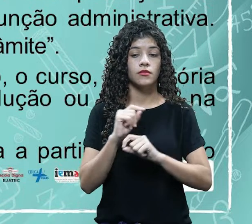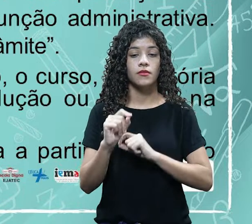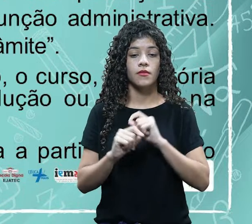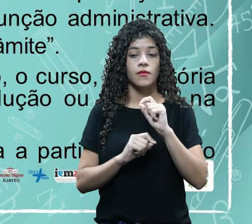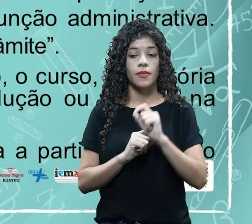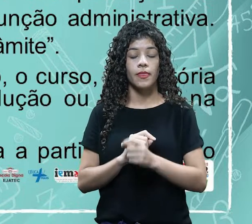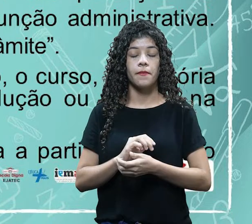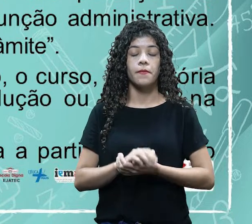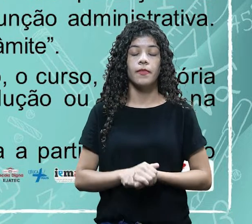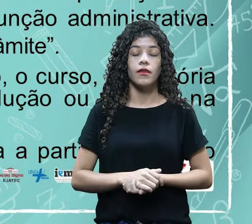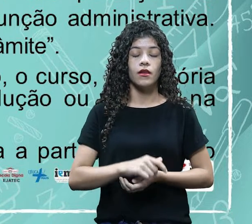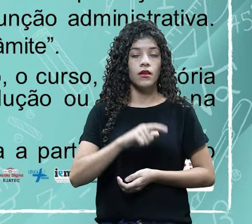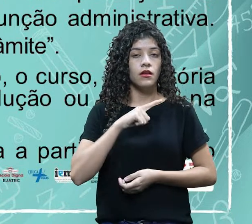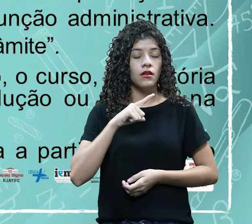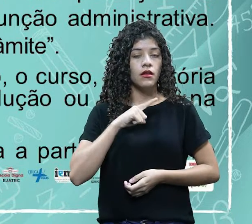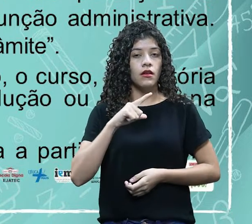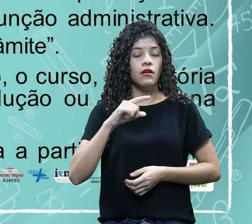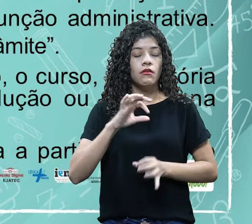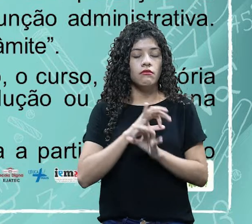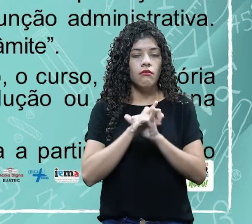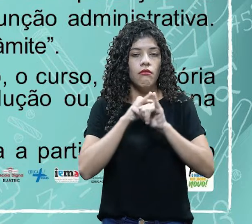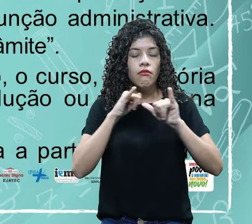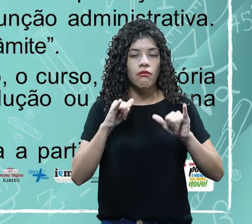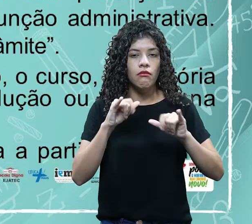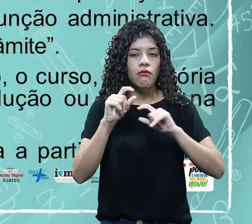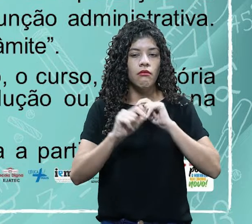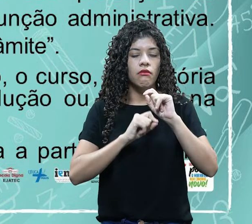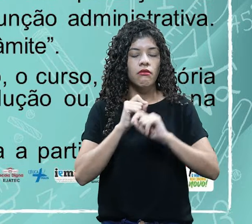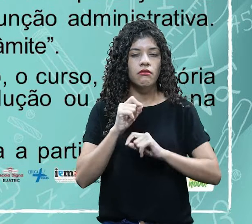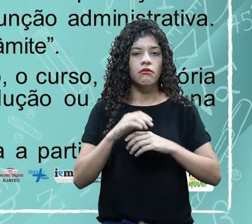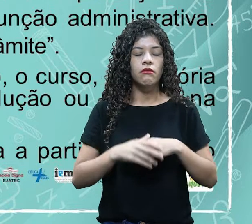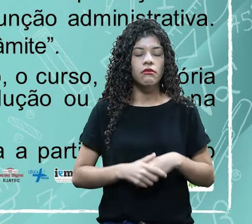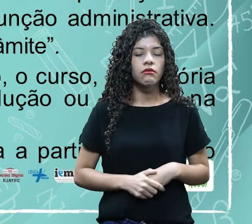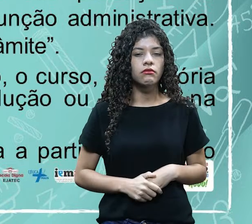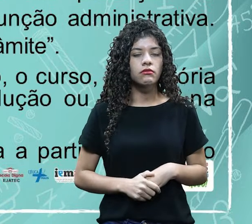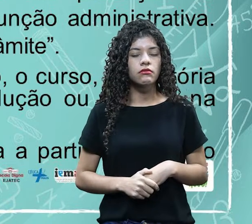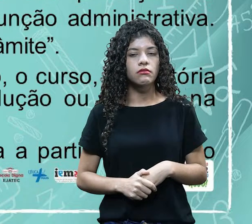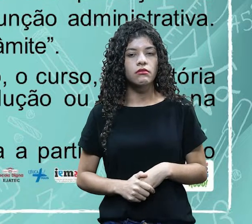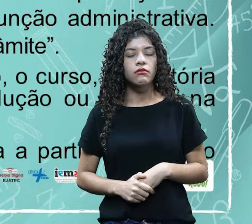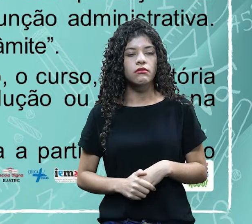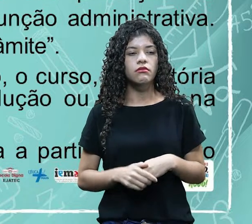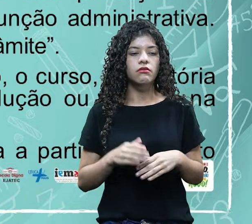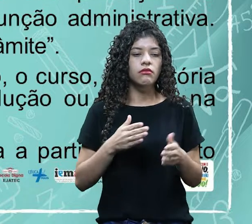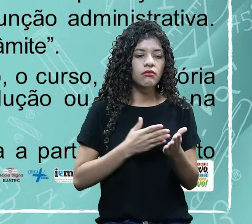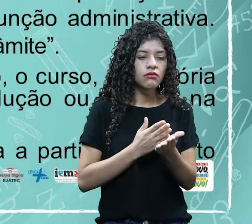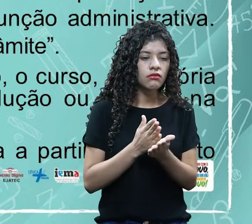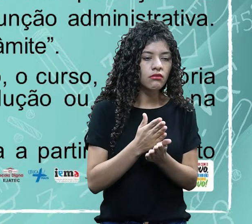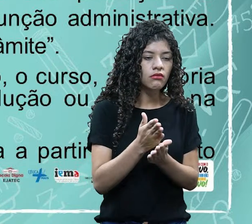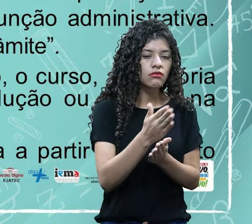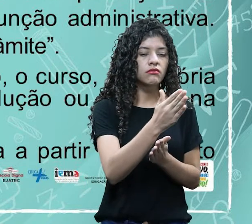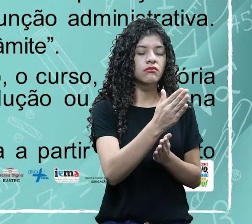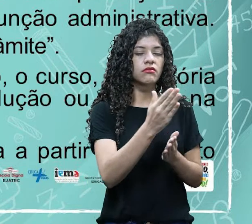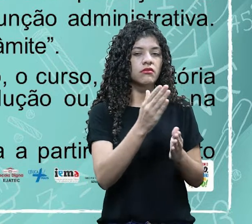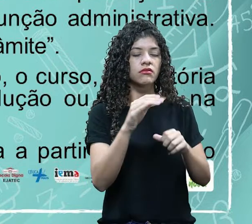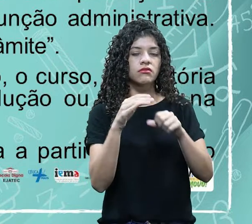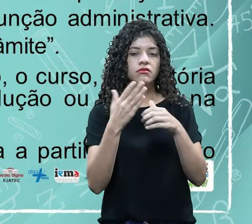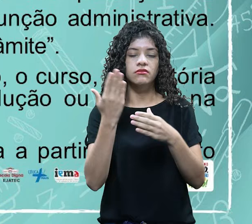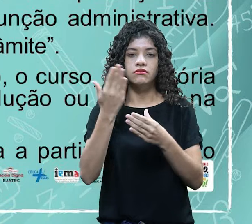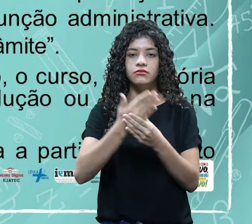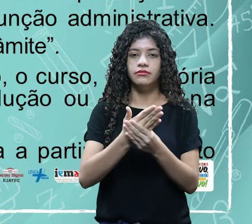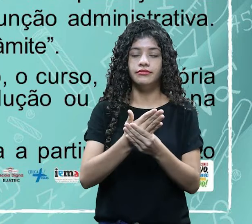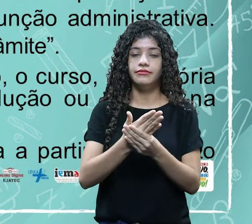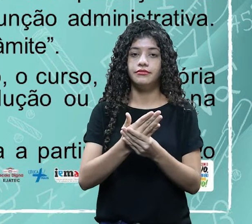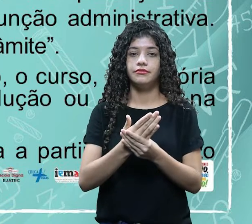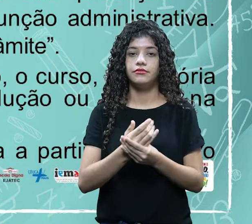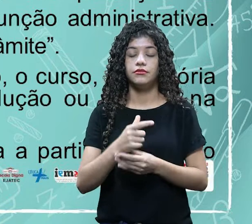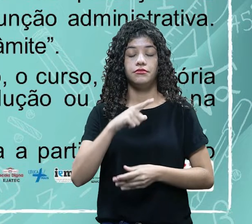de posse dessas informações, a gente pode concluir, né, que a tramitação é o caminho, o curso, a trajetória que o documento percorre, né, desde a